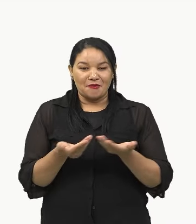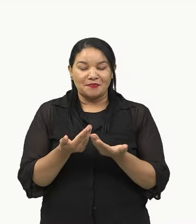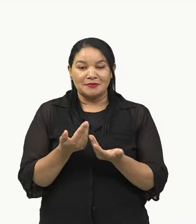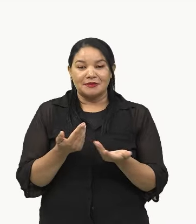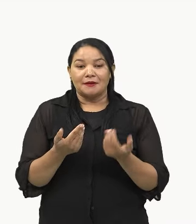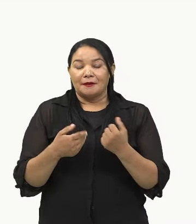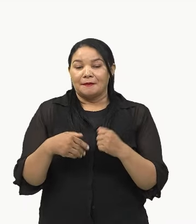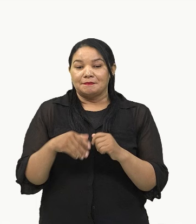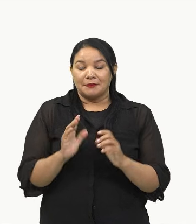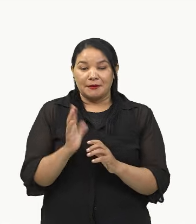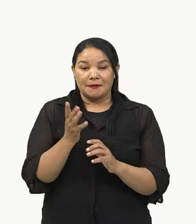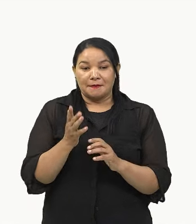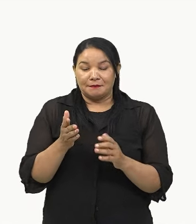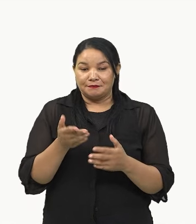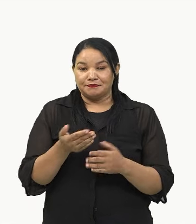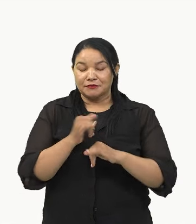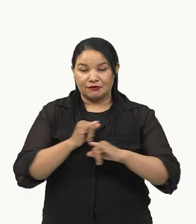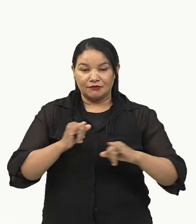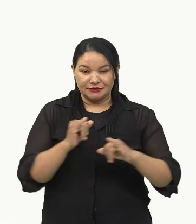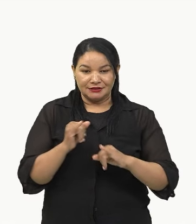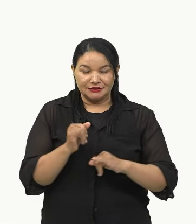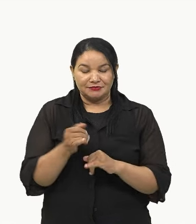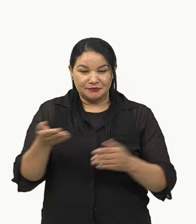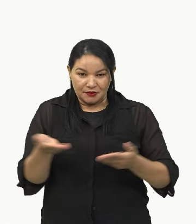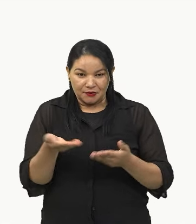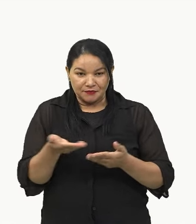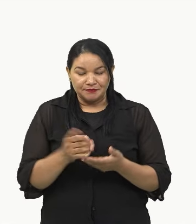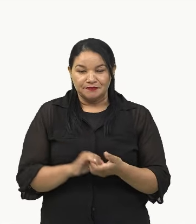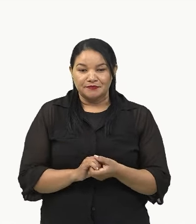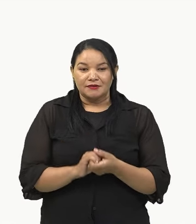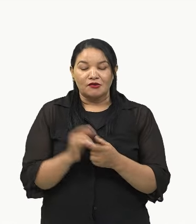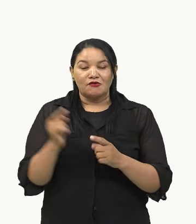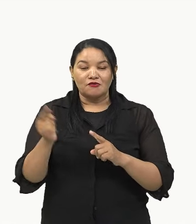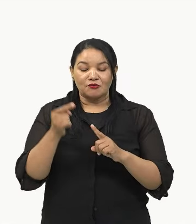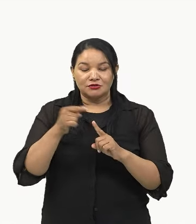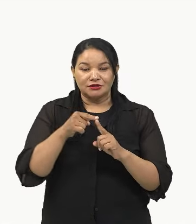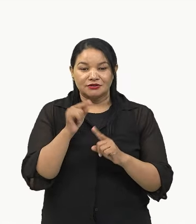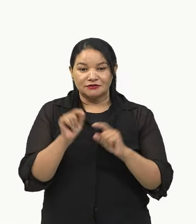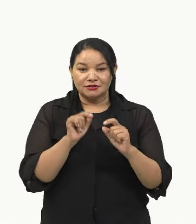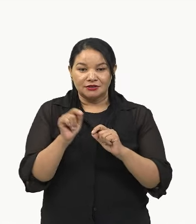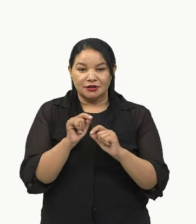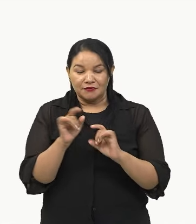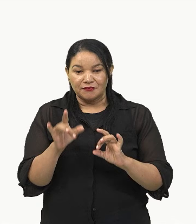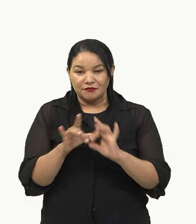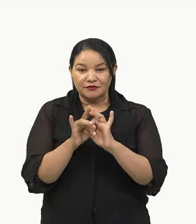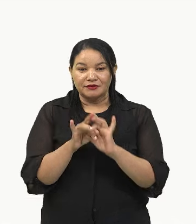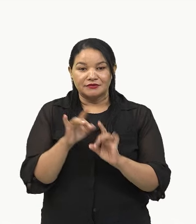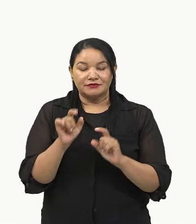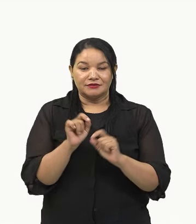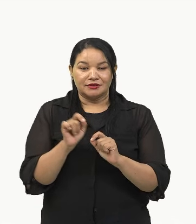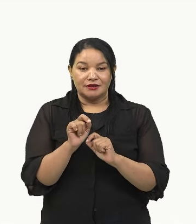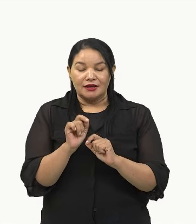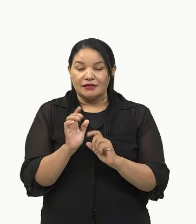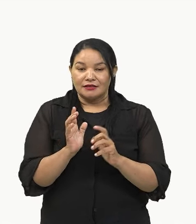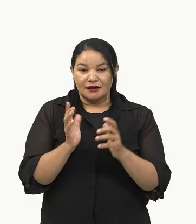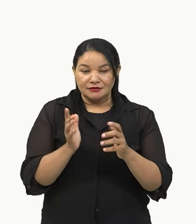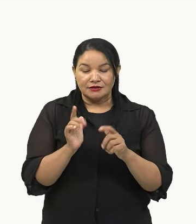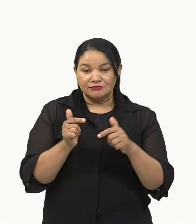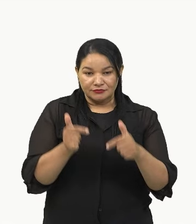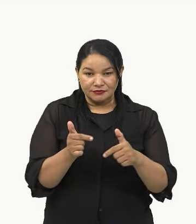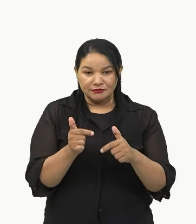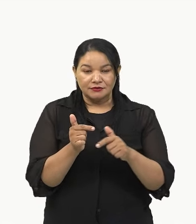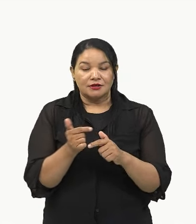seja, notícias recentes, né? Com a finalidade de fazer um vínculo daquela ação, daquele fato